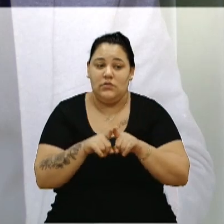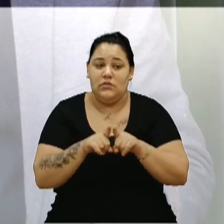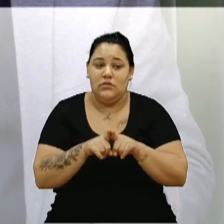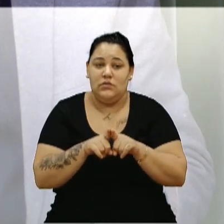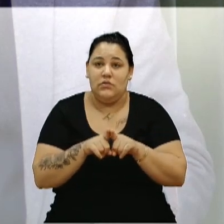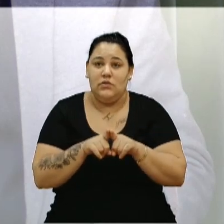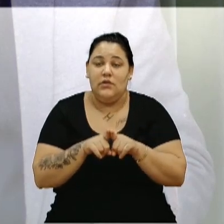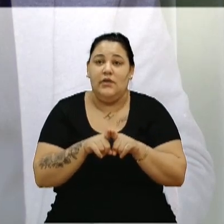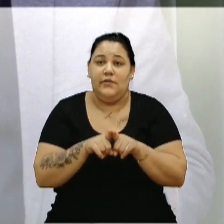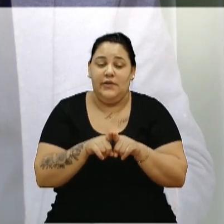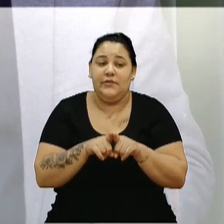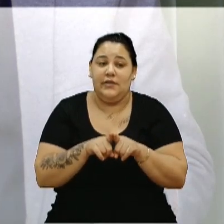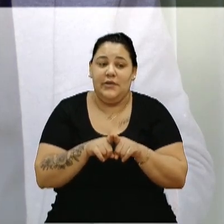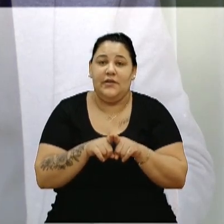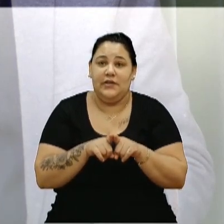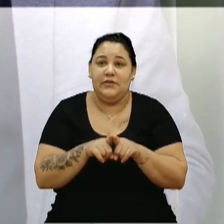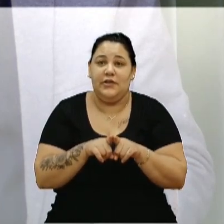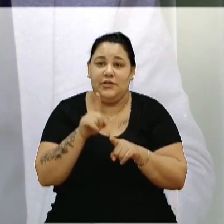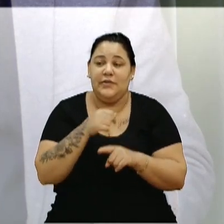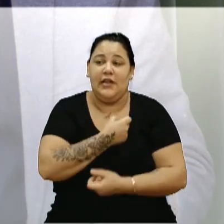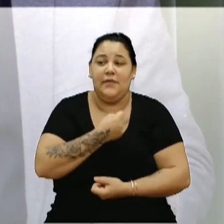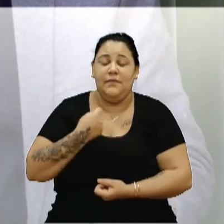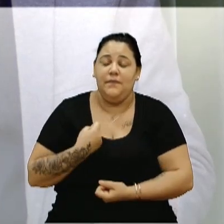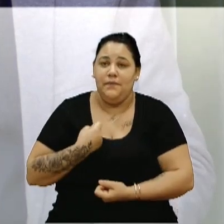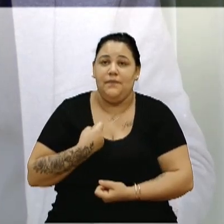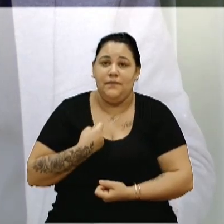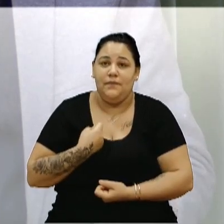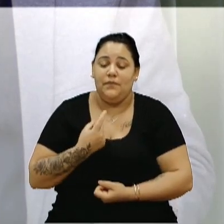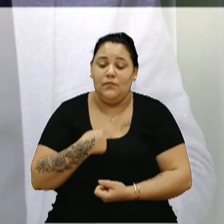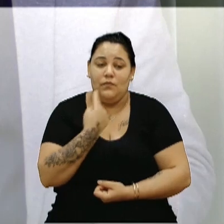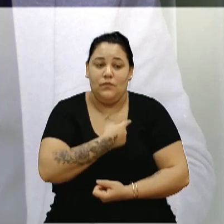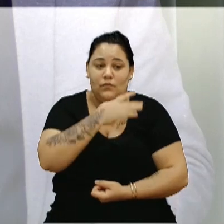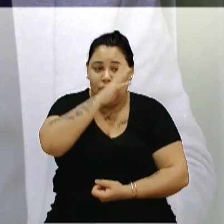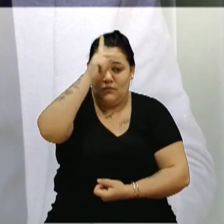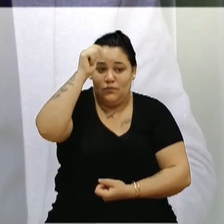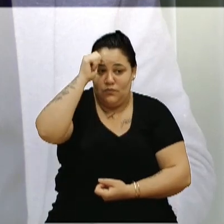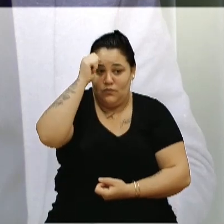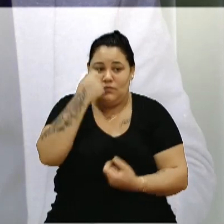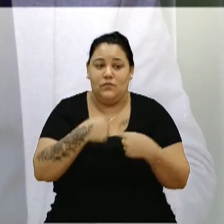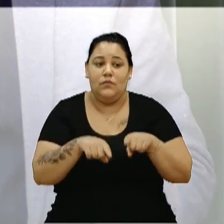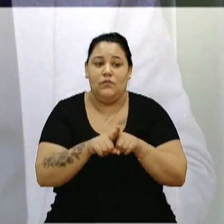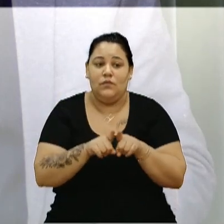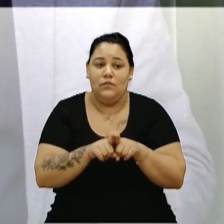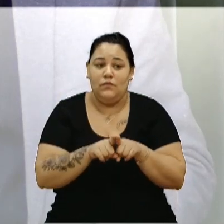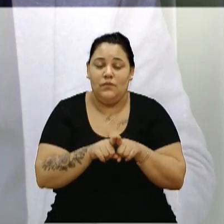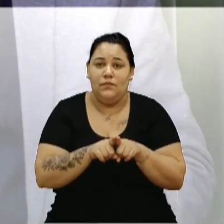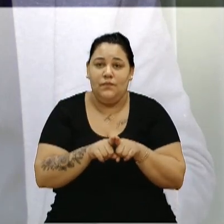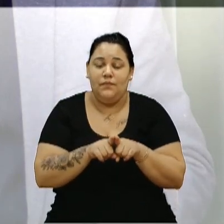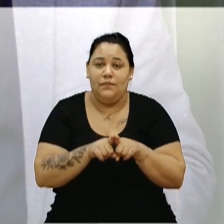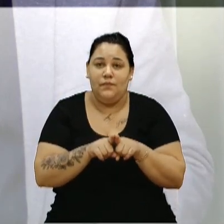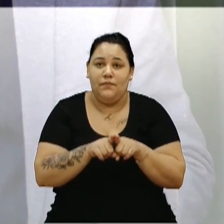inclusive, desses números e para compreender a real situação do nosso município, quando a gente consegue,